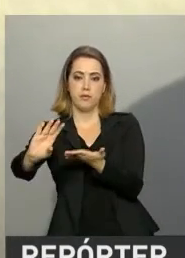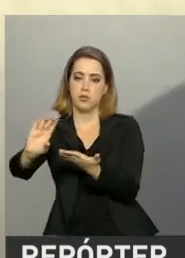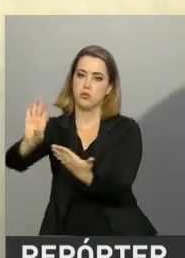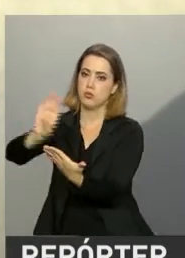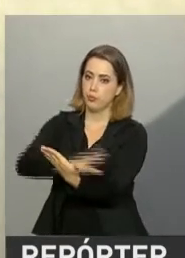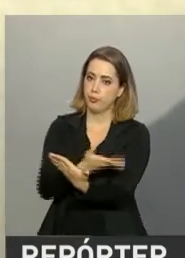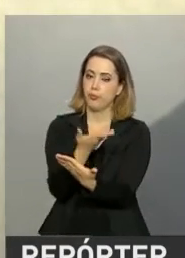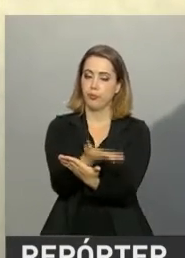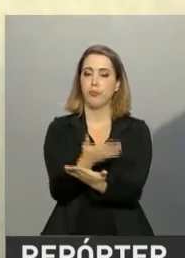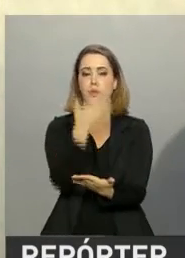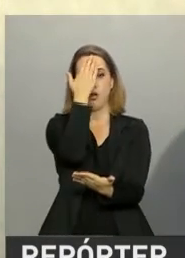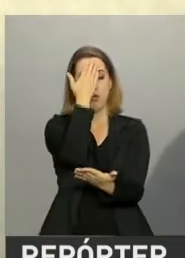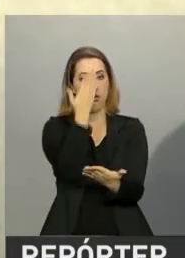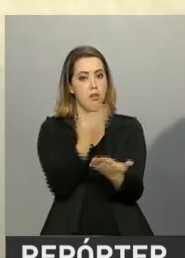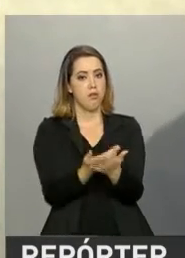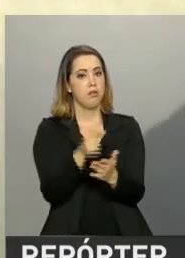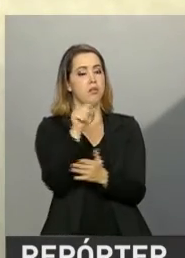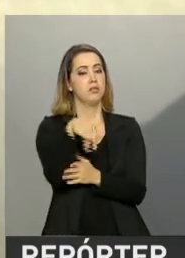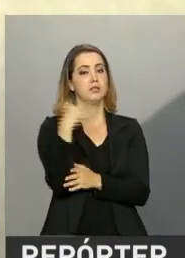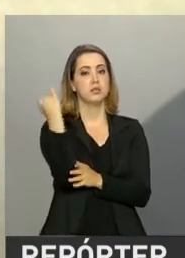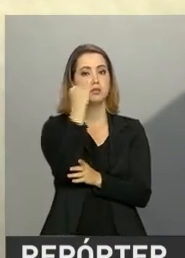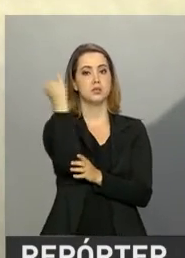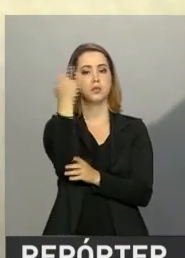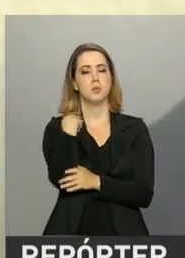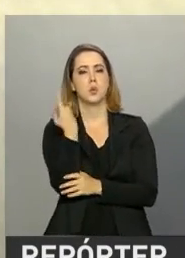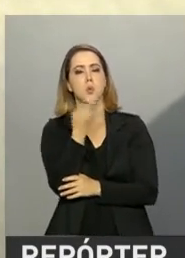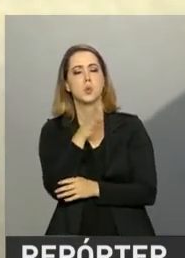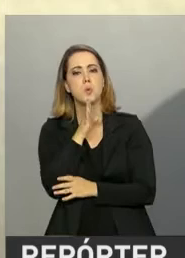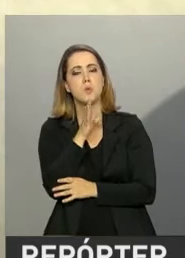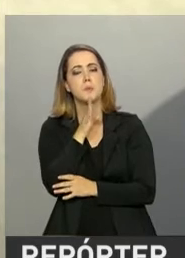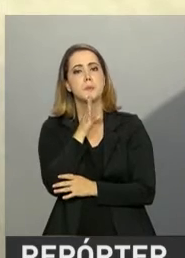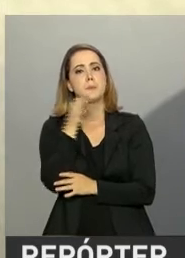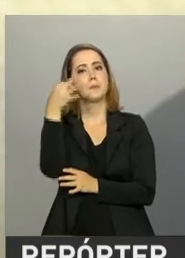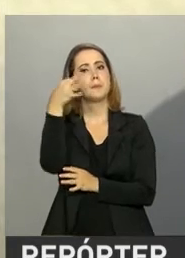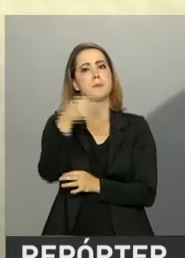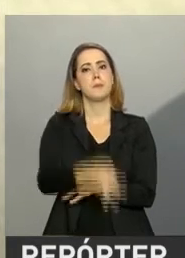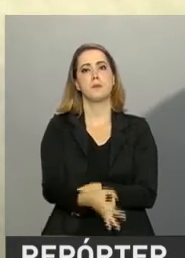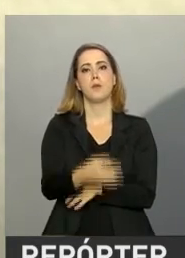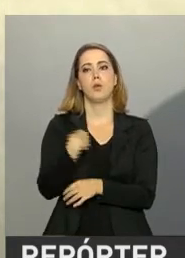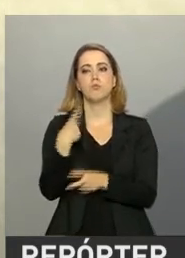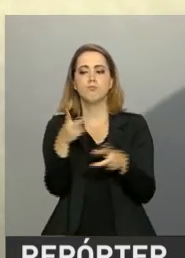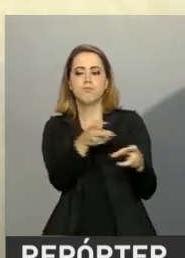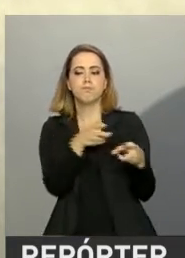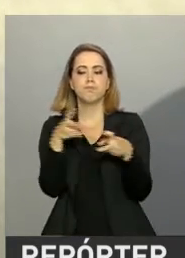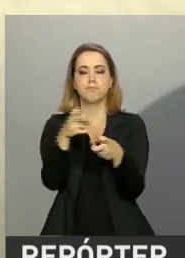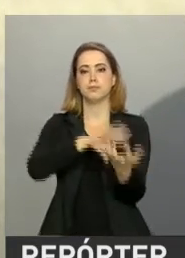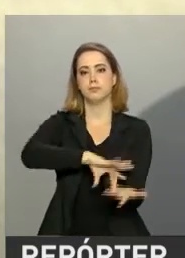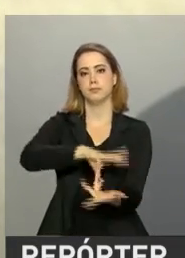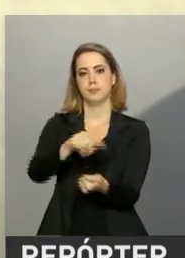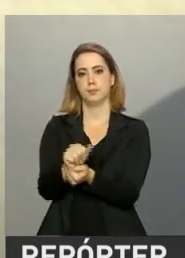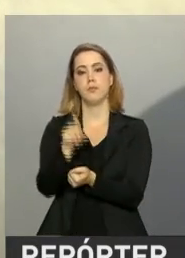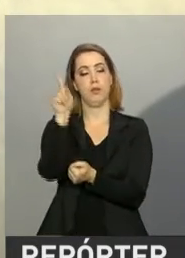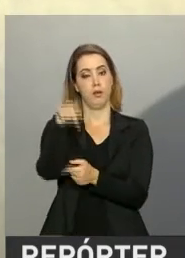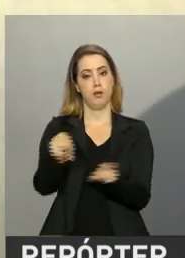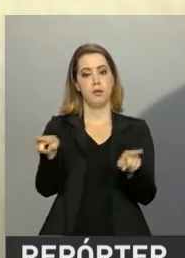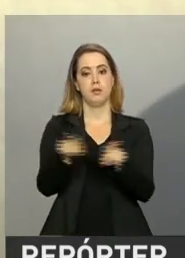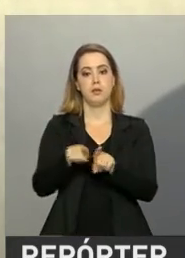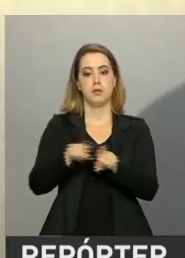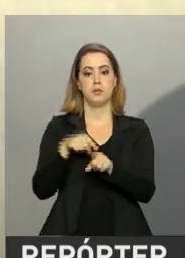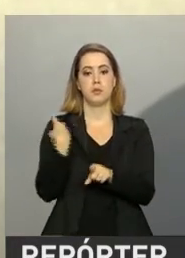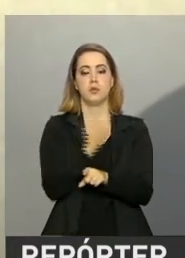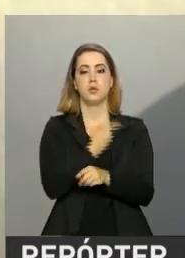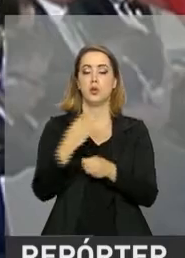importante aprofundarmos o conhecimento de nossas percepções sobre o mundo é também isso que nos